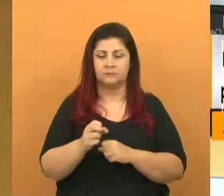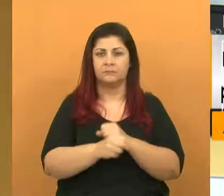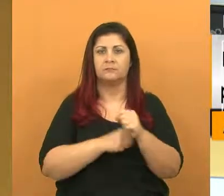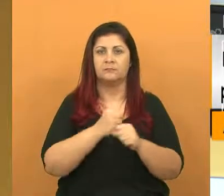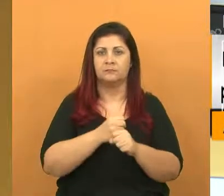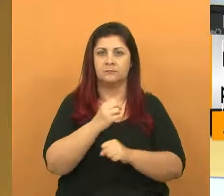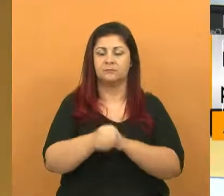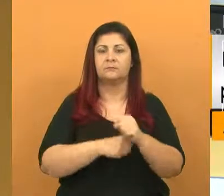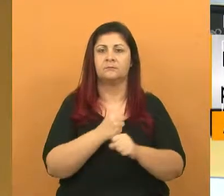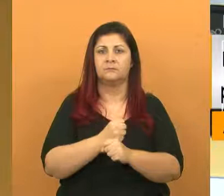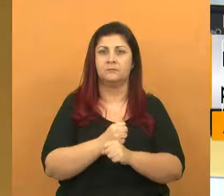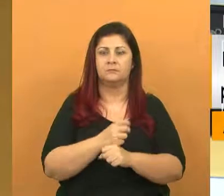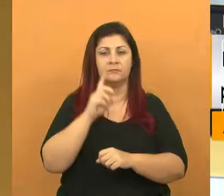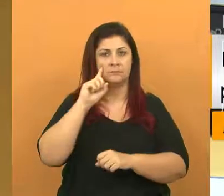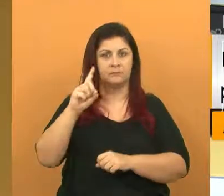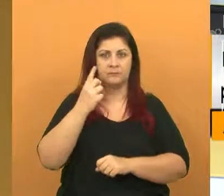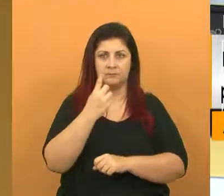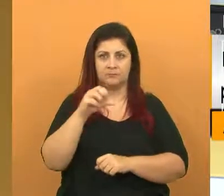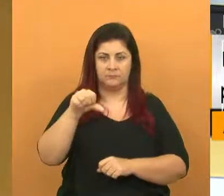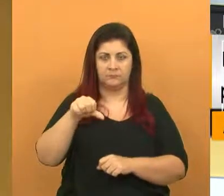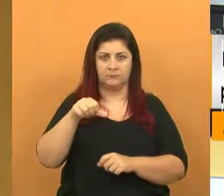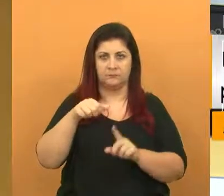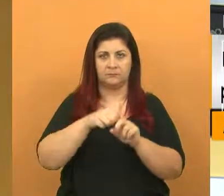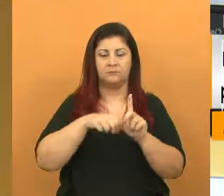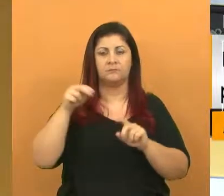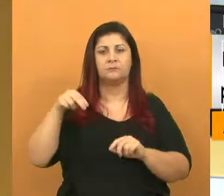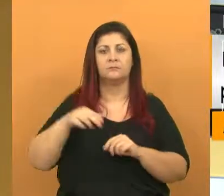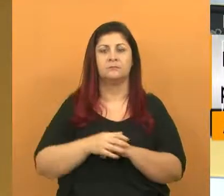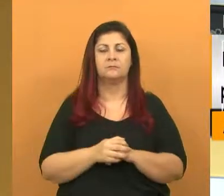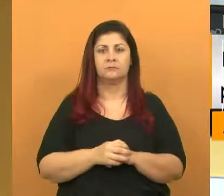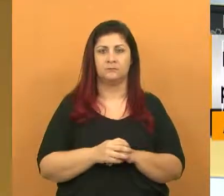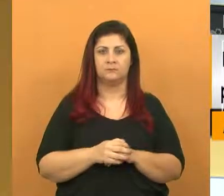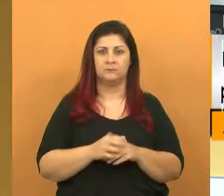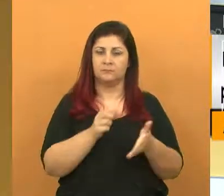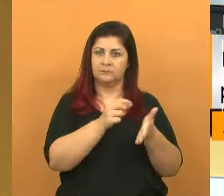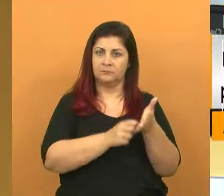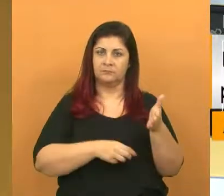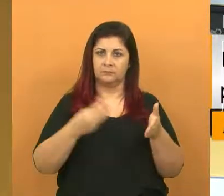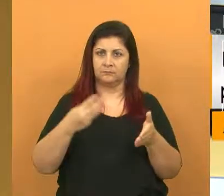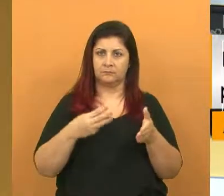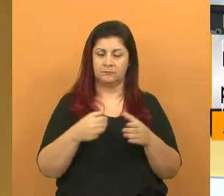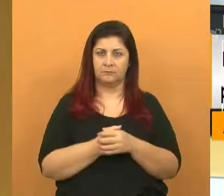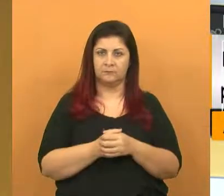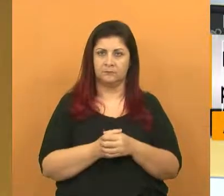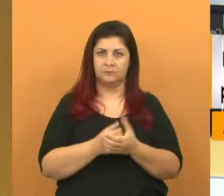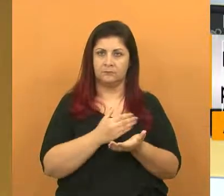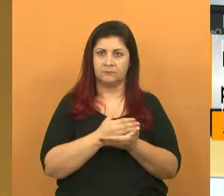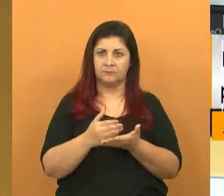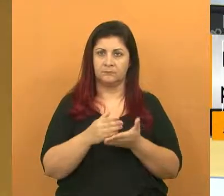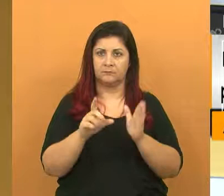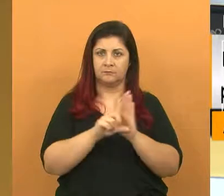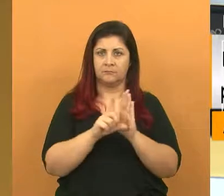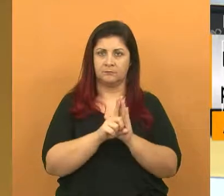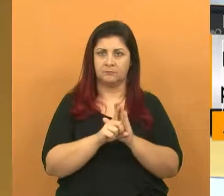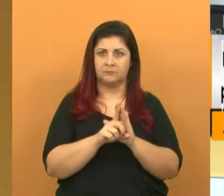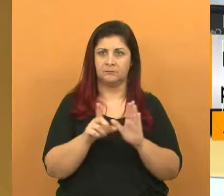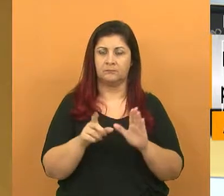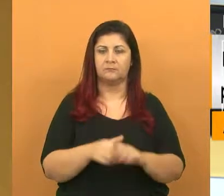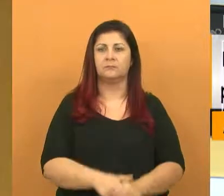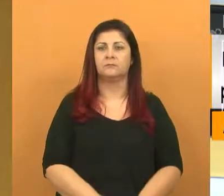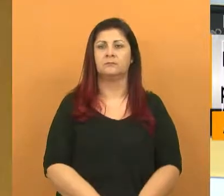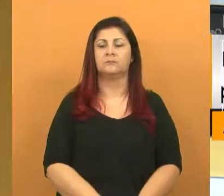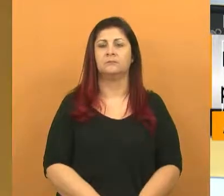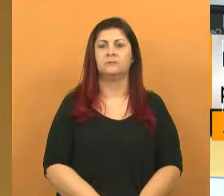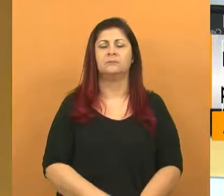dia 19 de novembro. Artigo 3º, essa lei entra em vigor. Do que